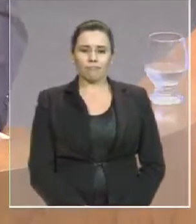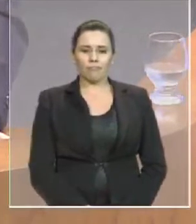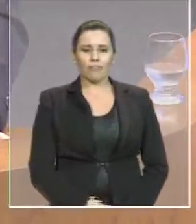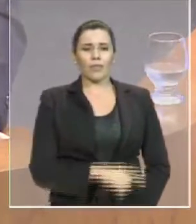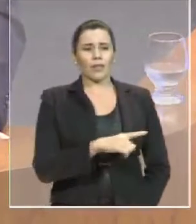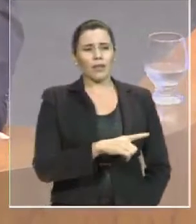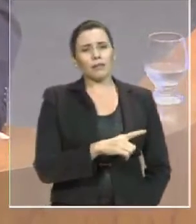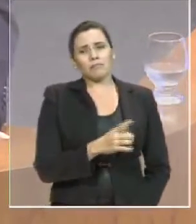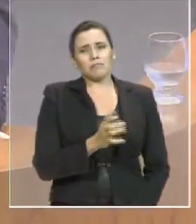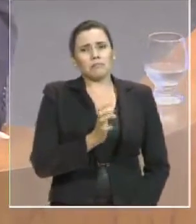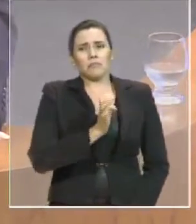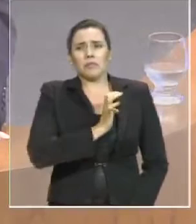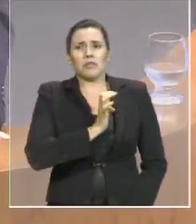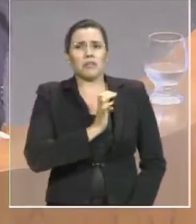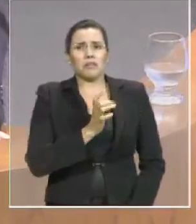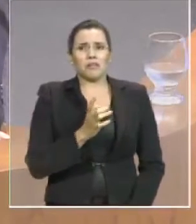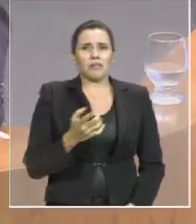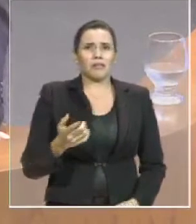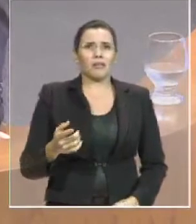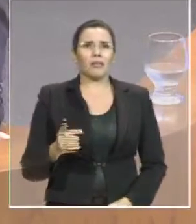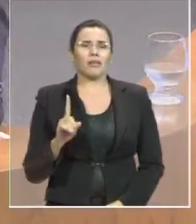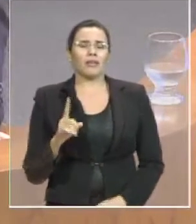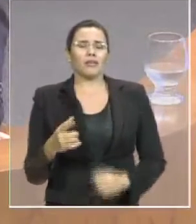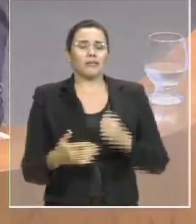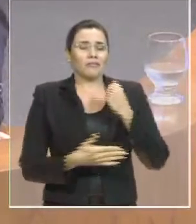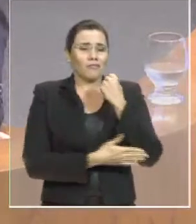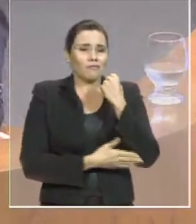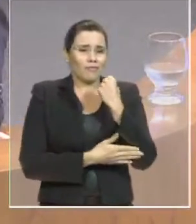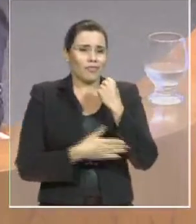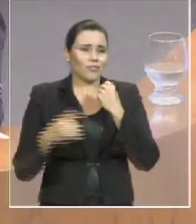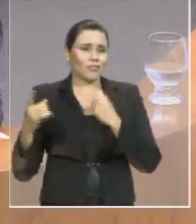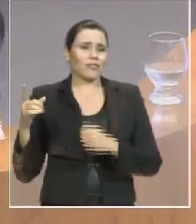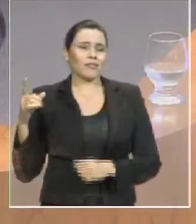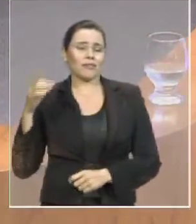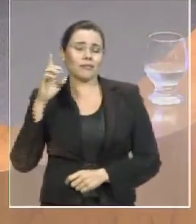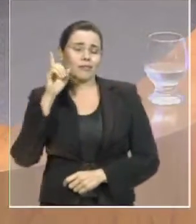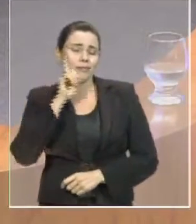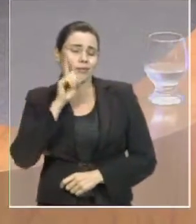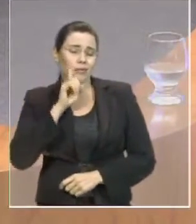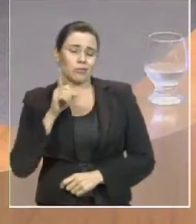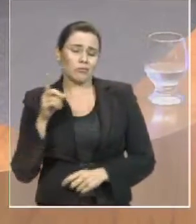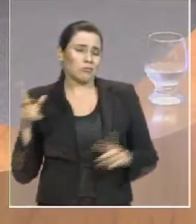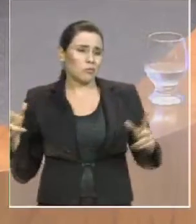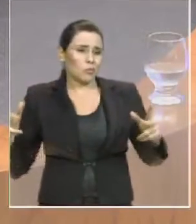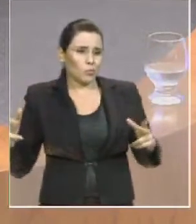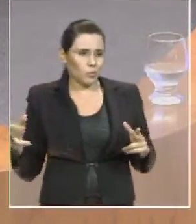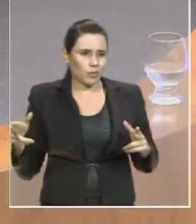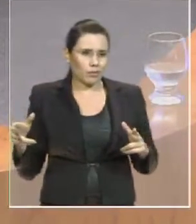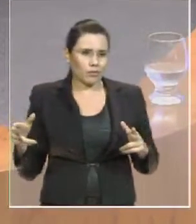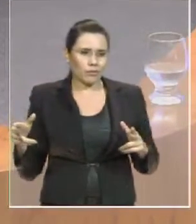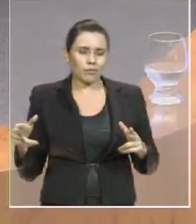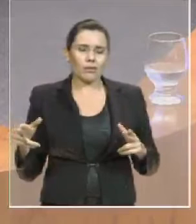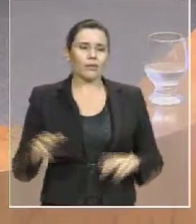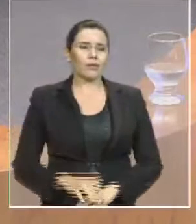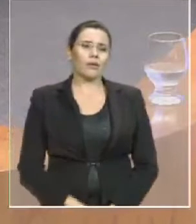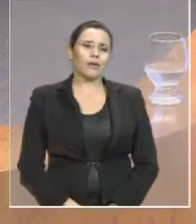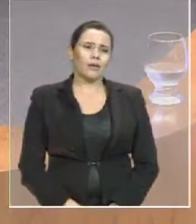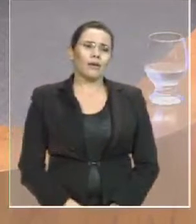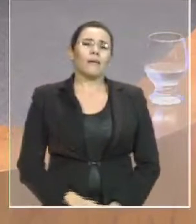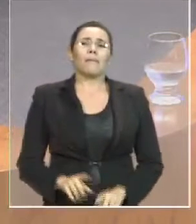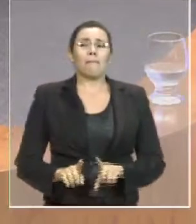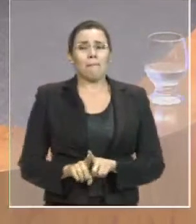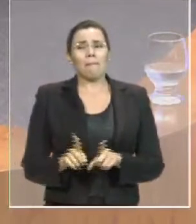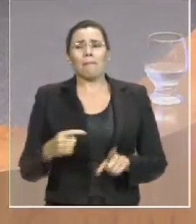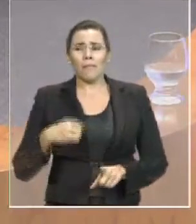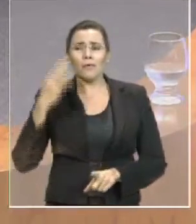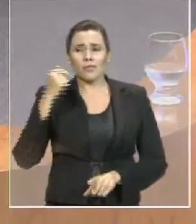Unidos, como foi colocada ontem, mas tenho certeza absoluta que dá muita inveja do nosso estado e